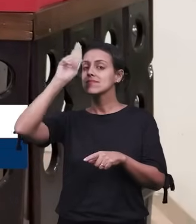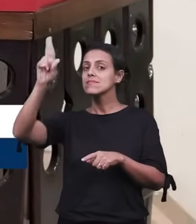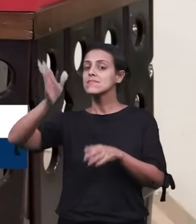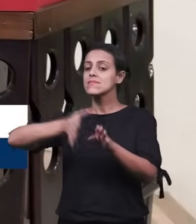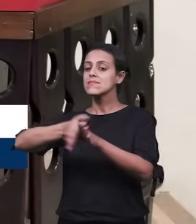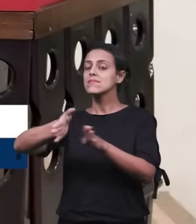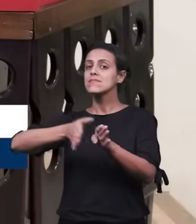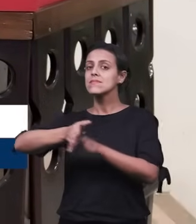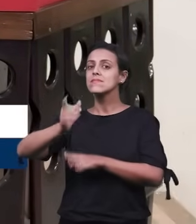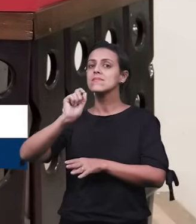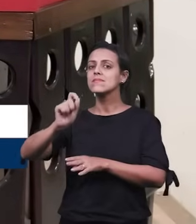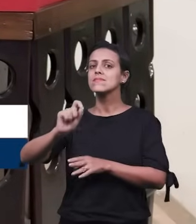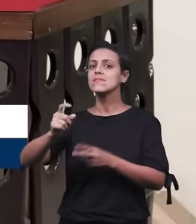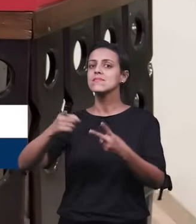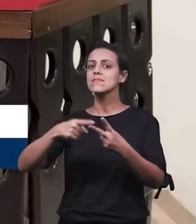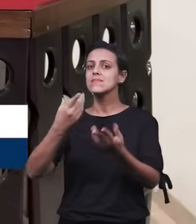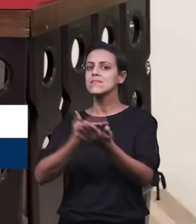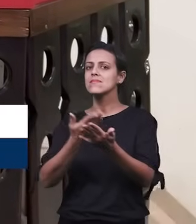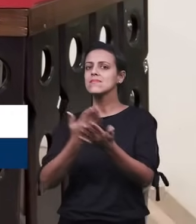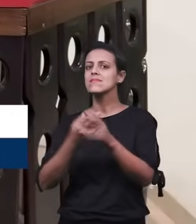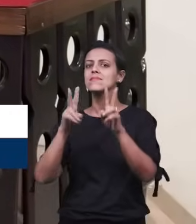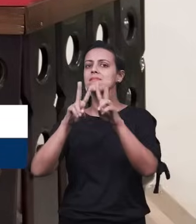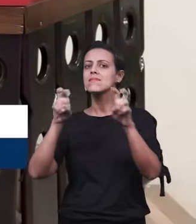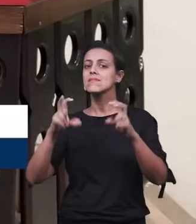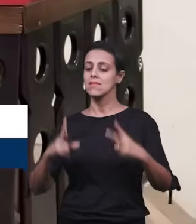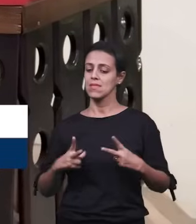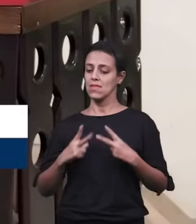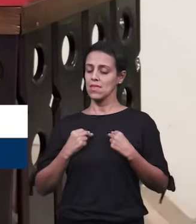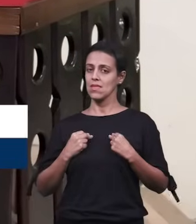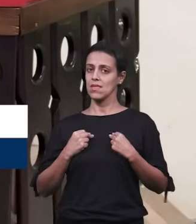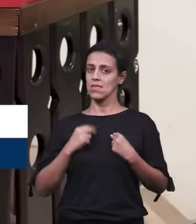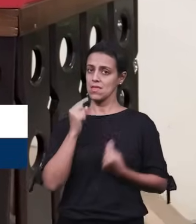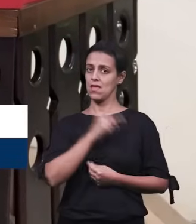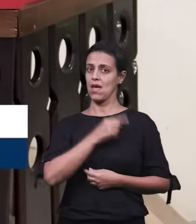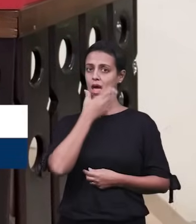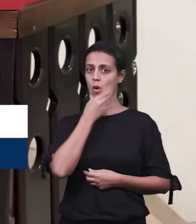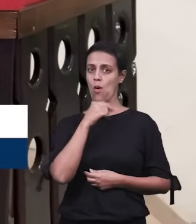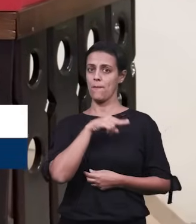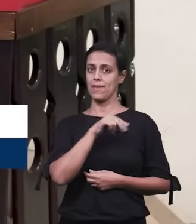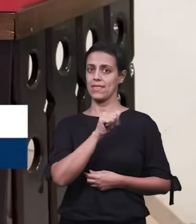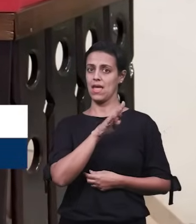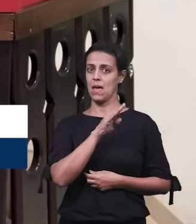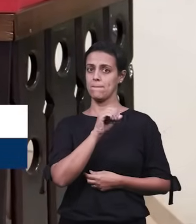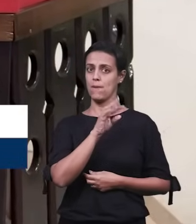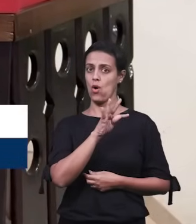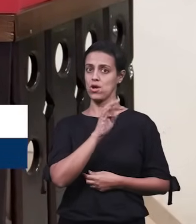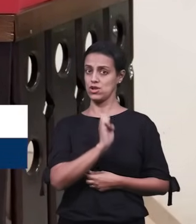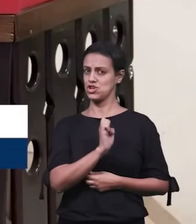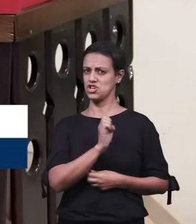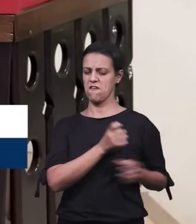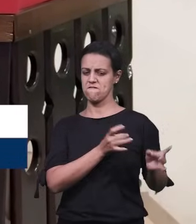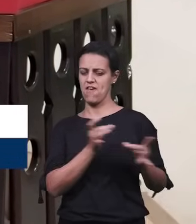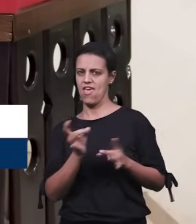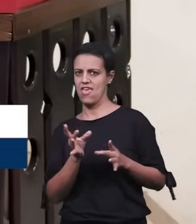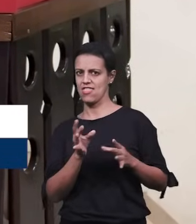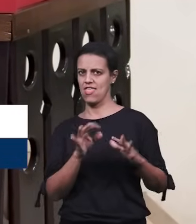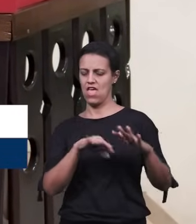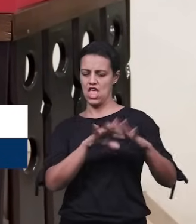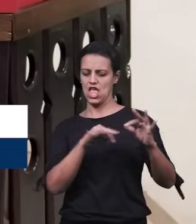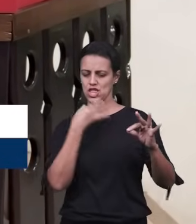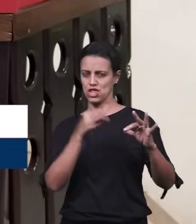do Senhor, a segunda aula foi a herança. Quando Nabote não